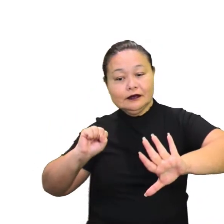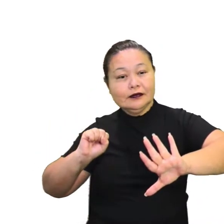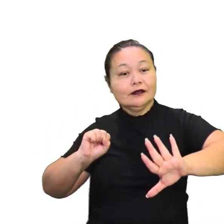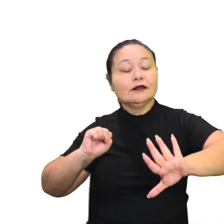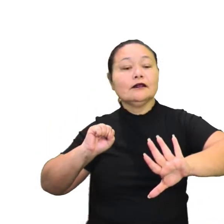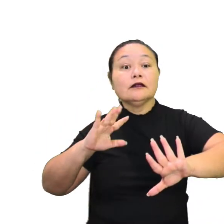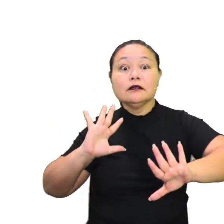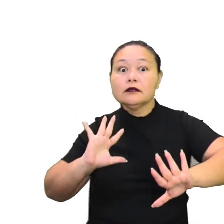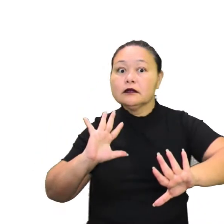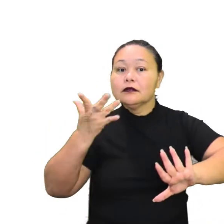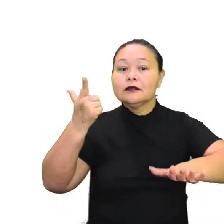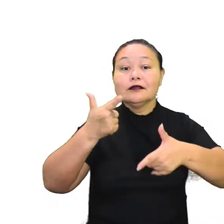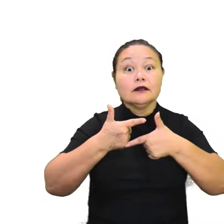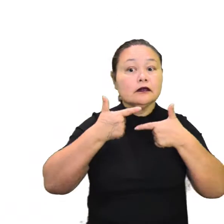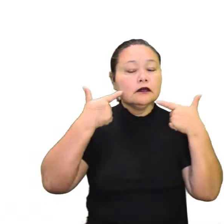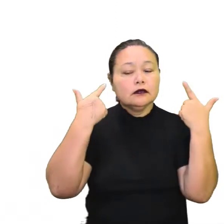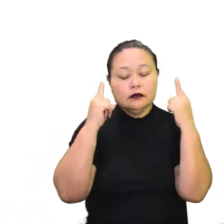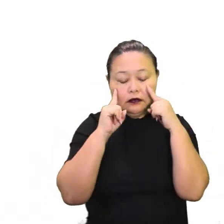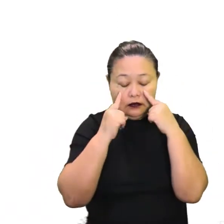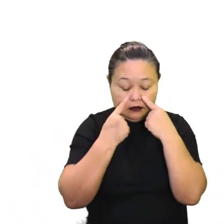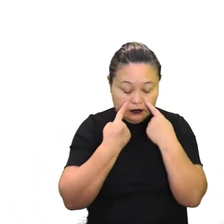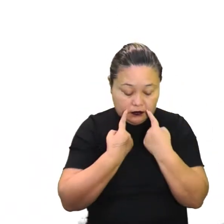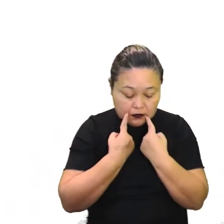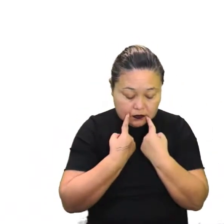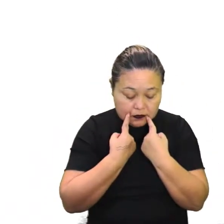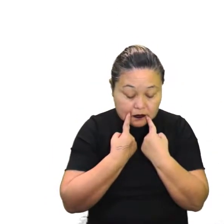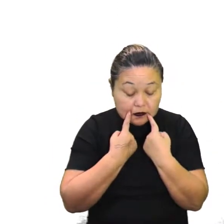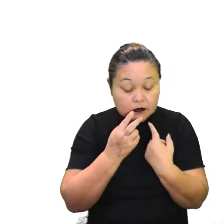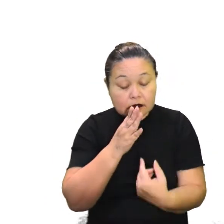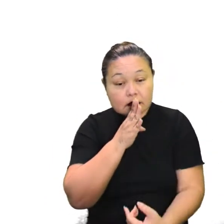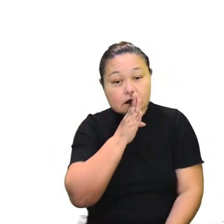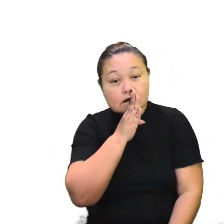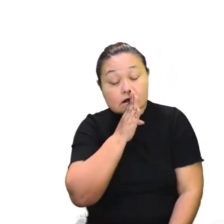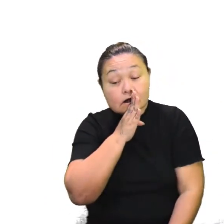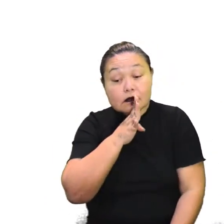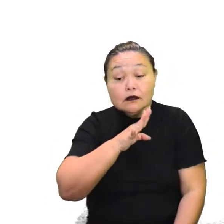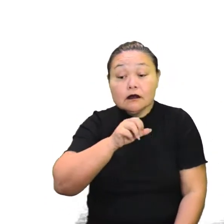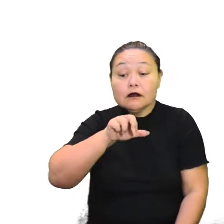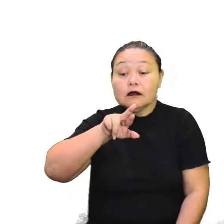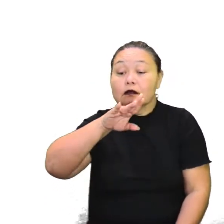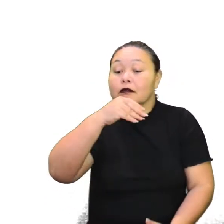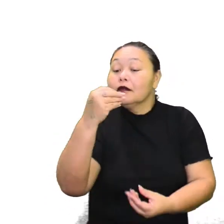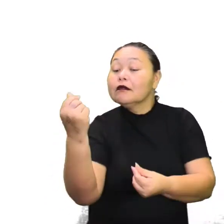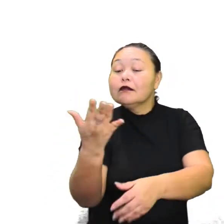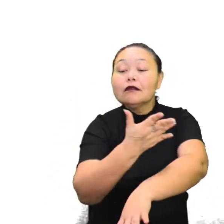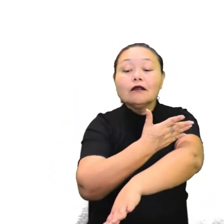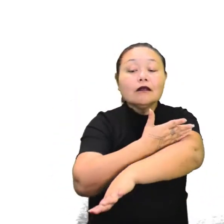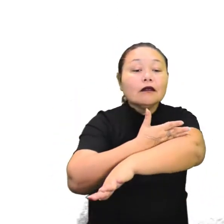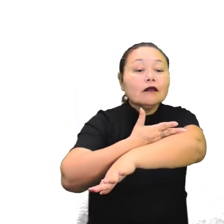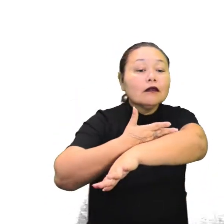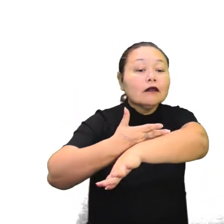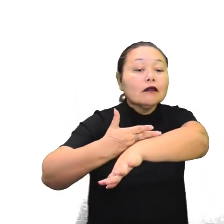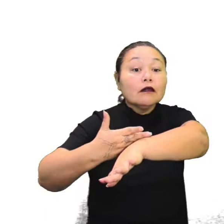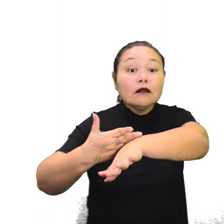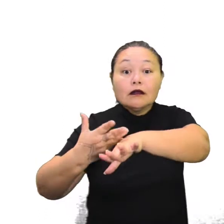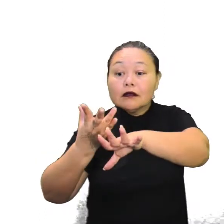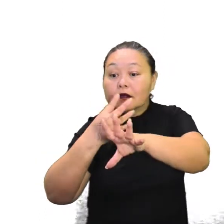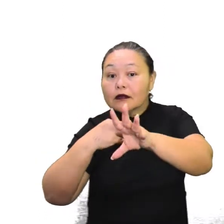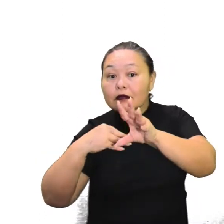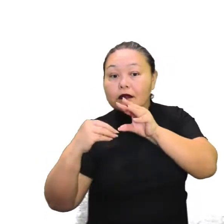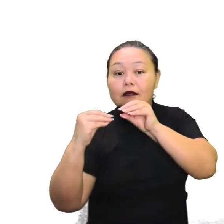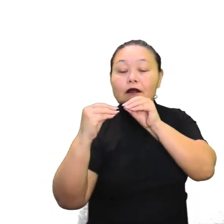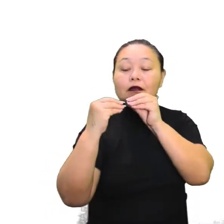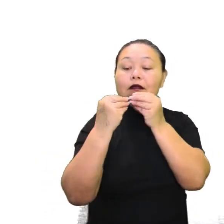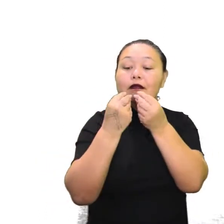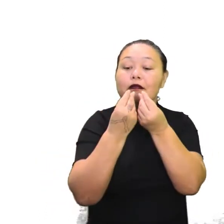Moraes. De repente, do riso fez-se o pranto, silencioso e branco como a bruma. E das bocas unidas